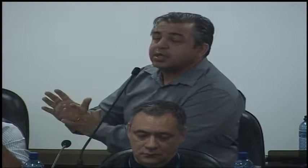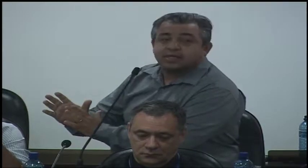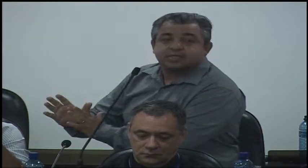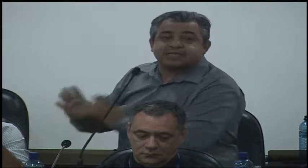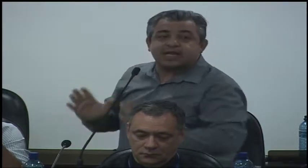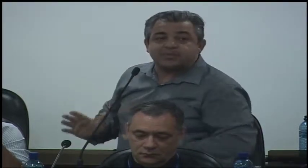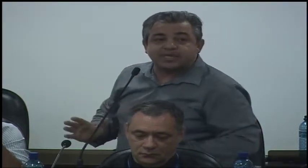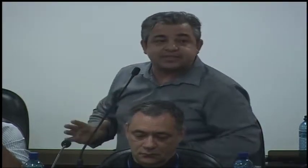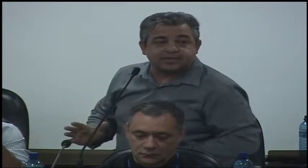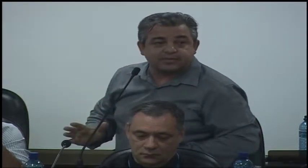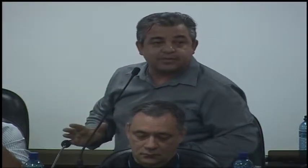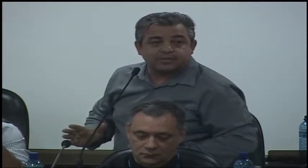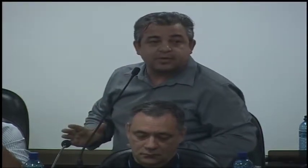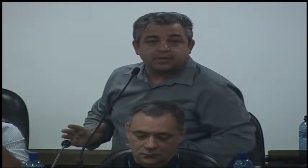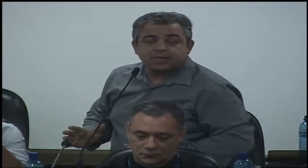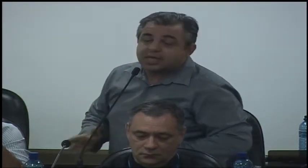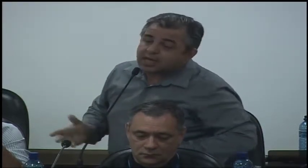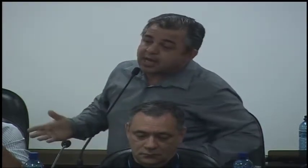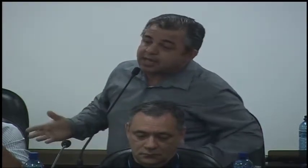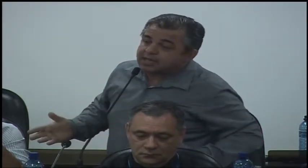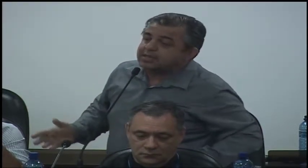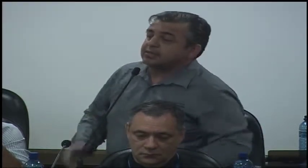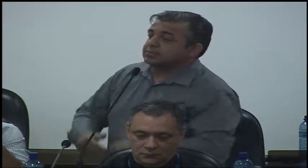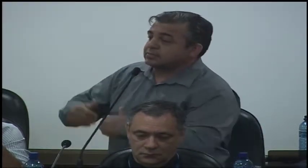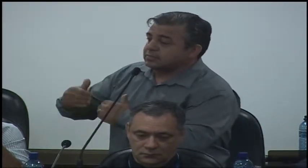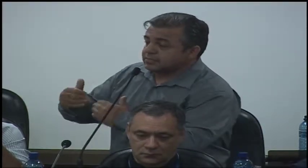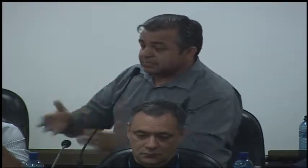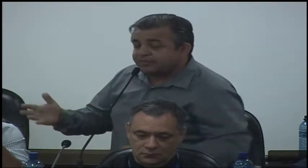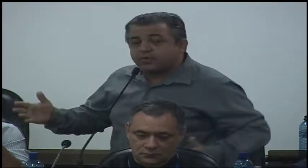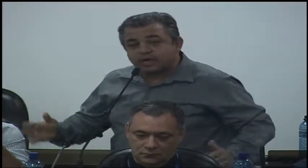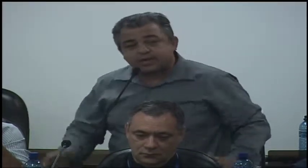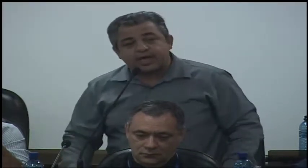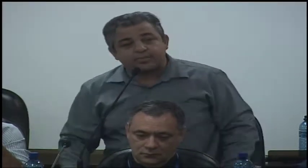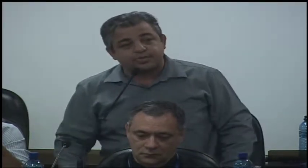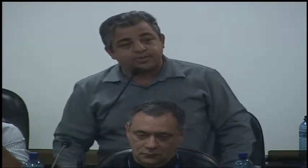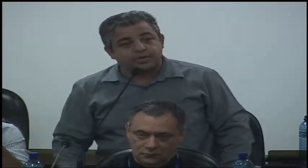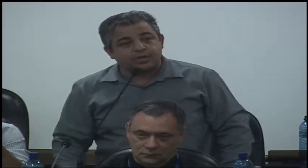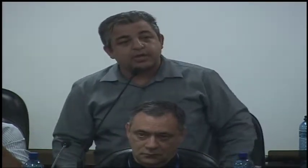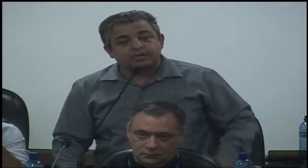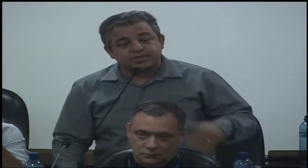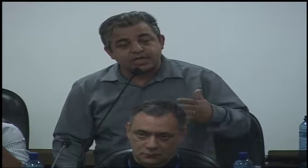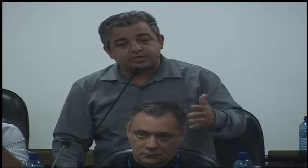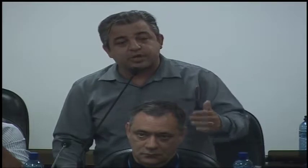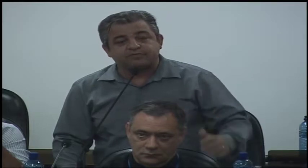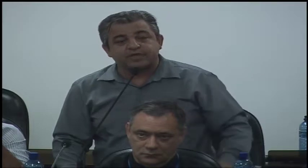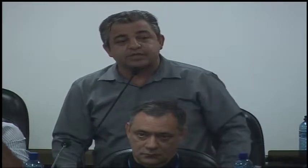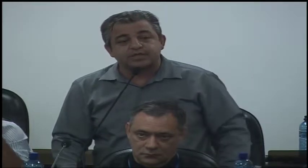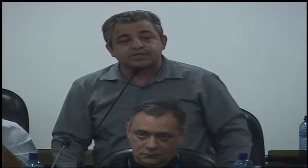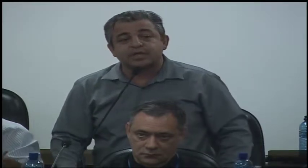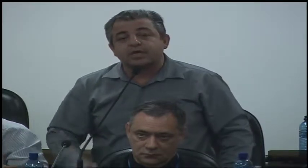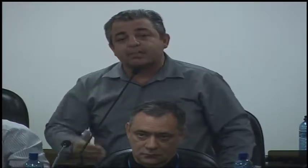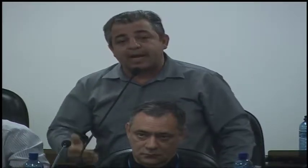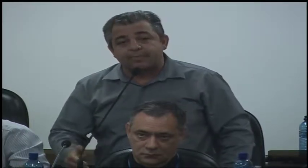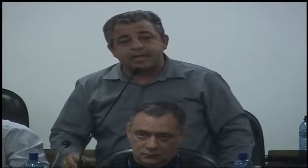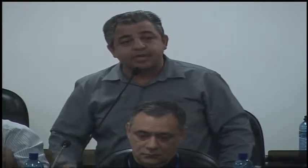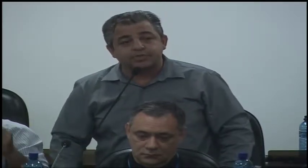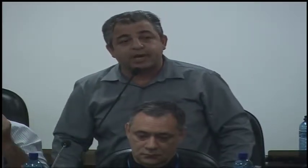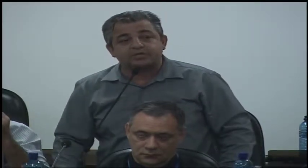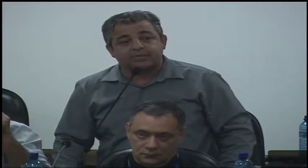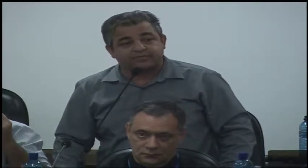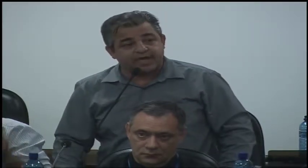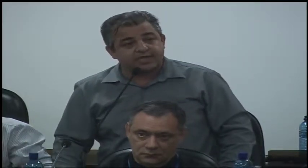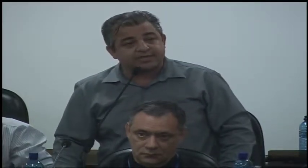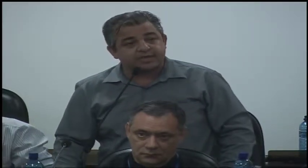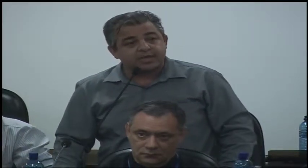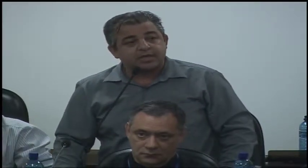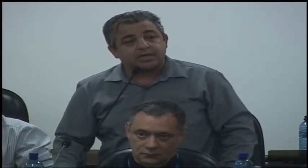E sem limitação. E aí, fica o critério do senhor. Gostaria que o senhor refletisse. Parabenizo mais